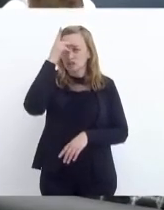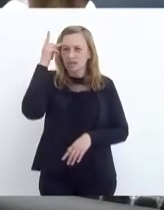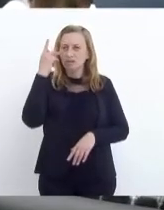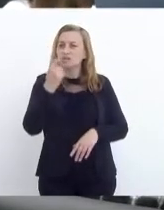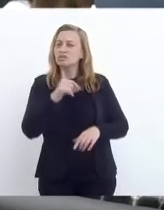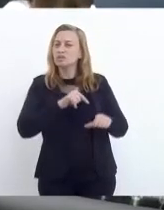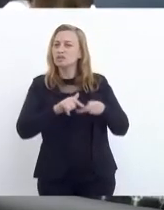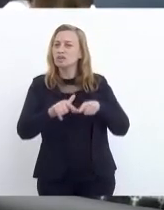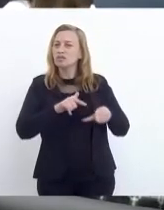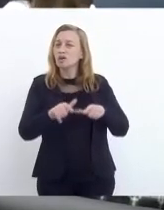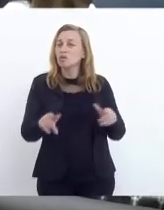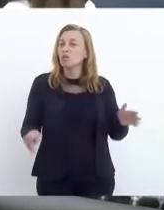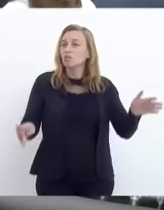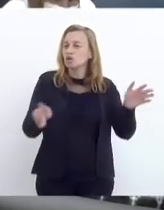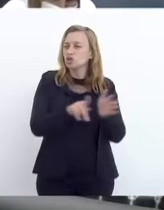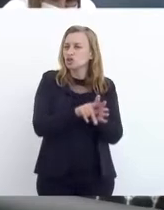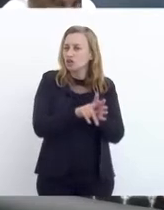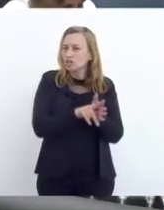que o projeto